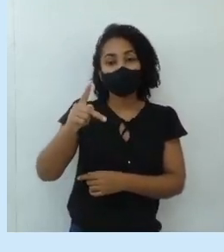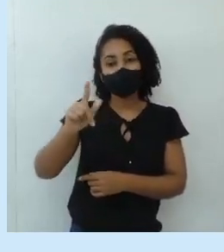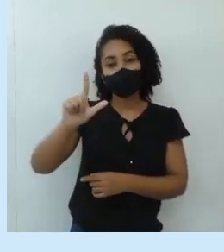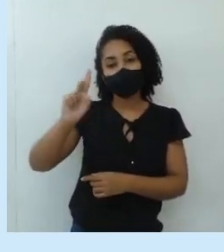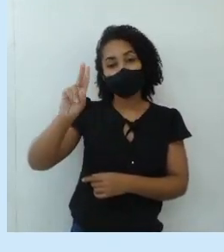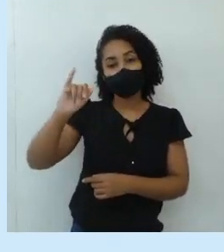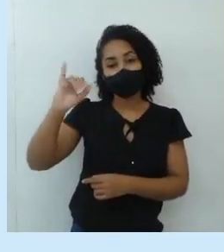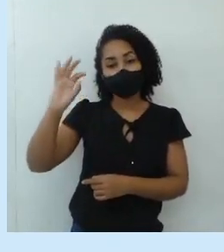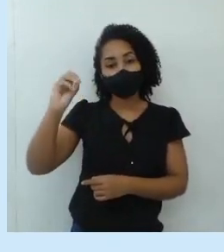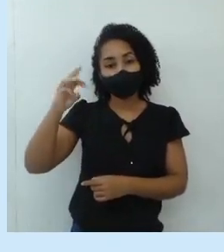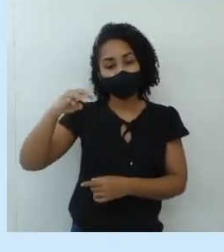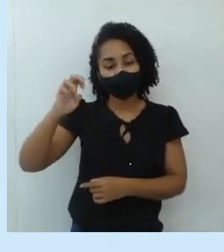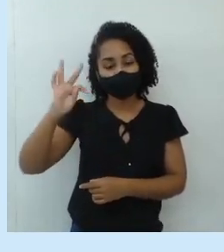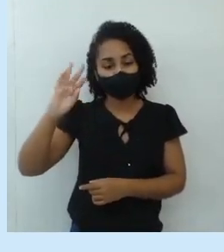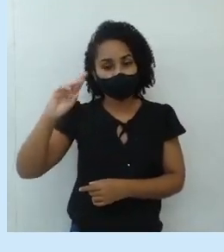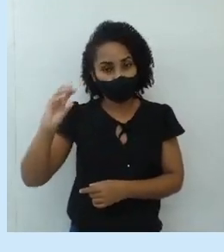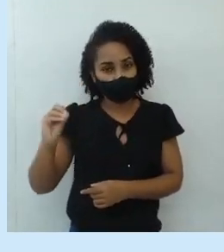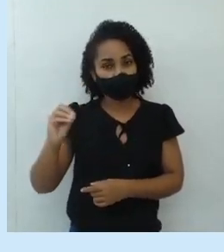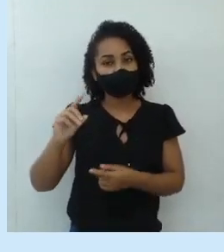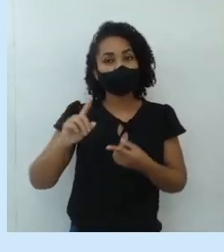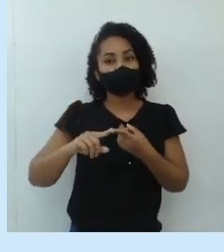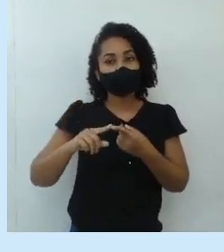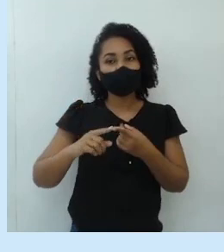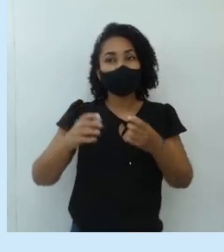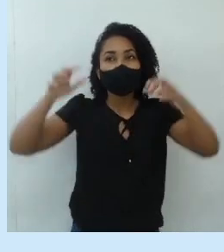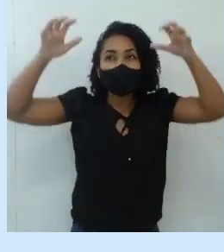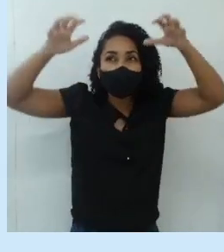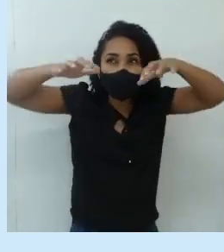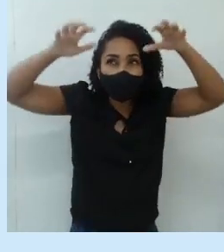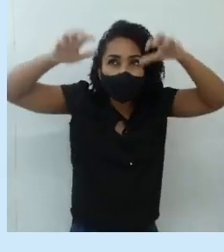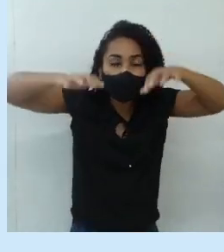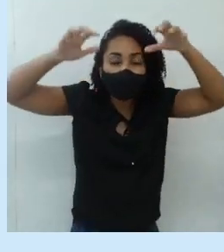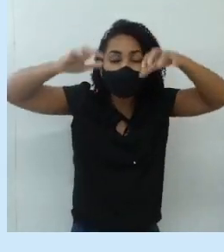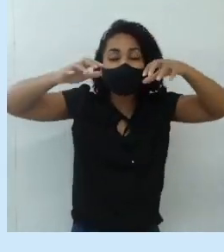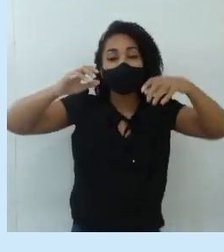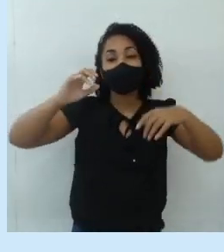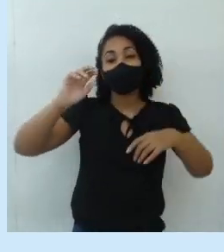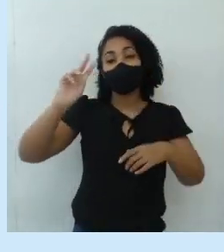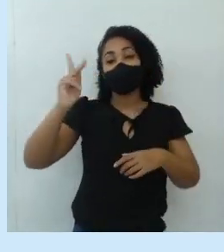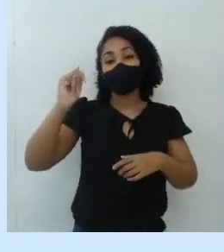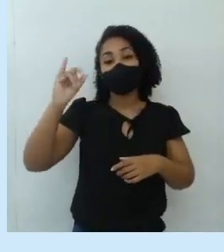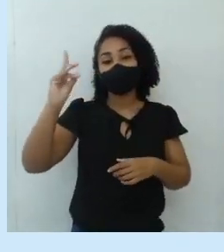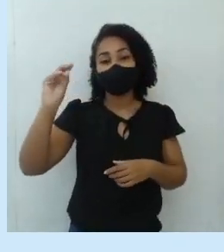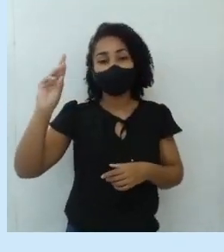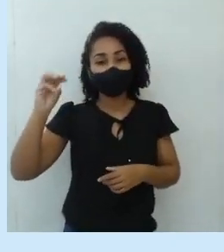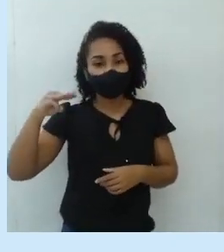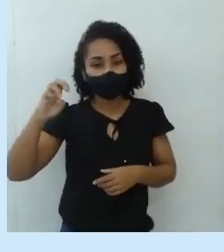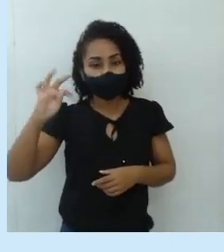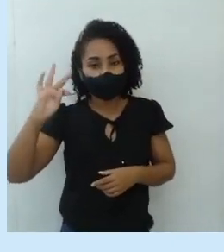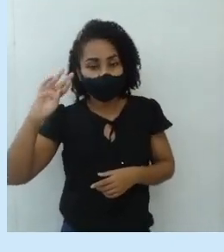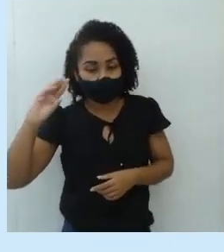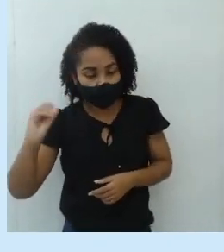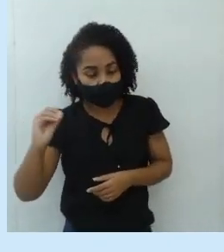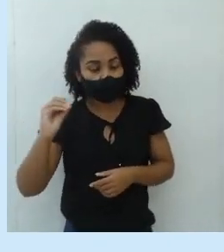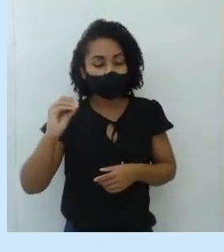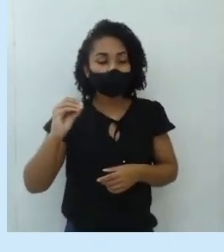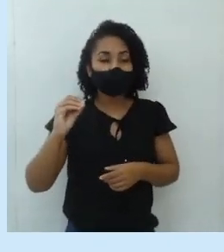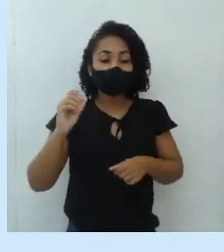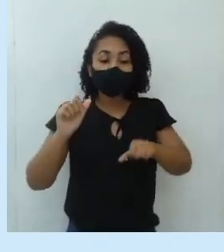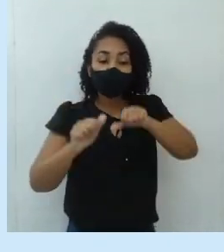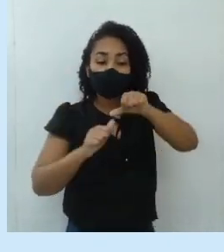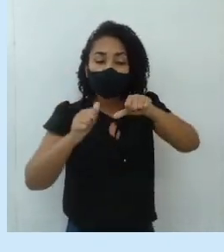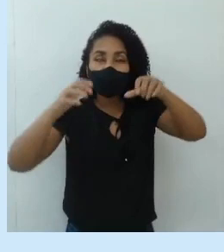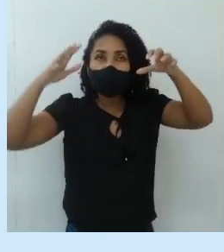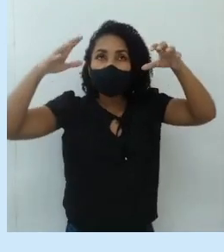a quantidade de chuva, o higrômetro, que vai medir a variação relativa do ar, e